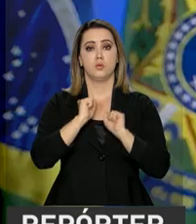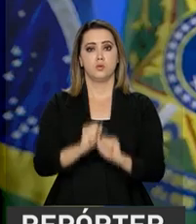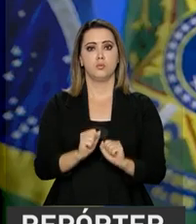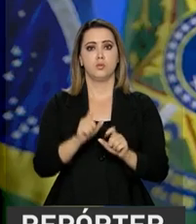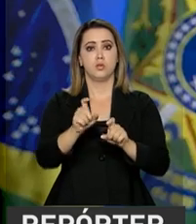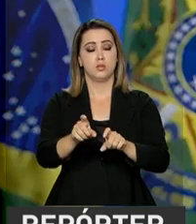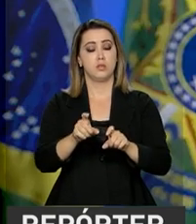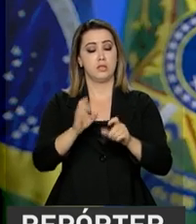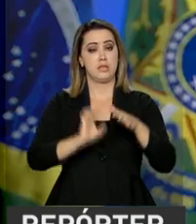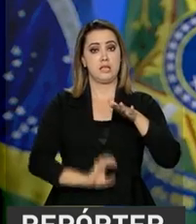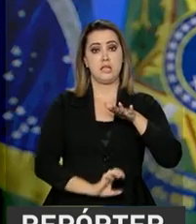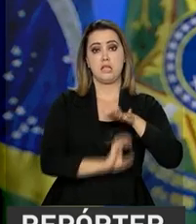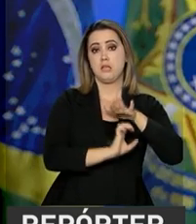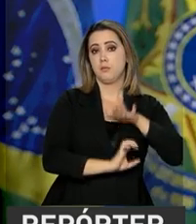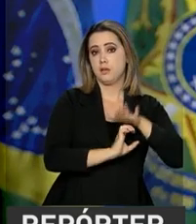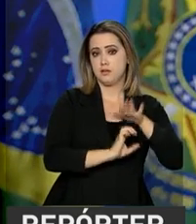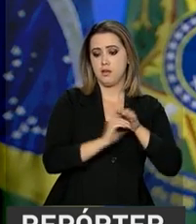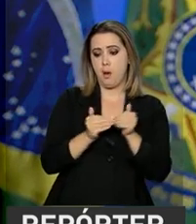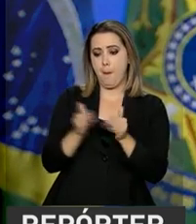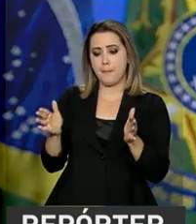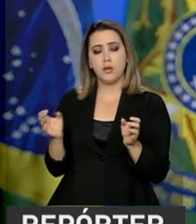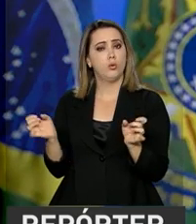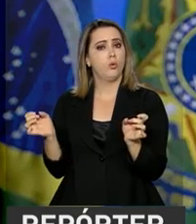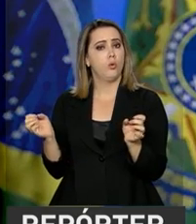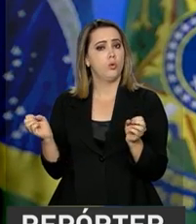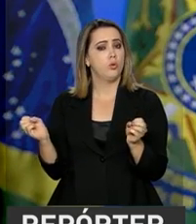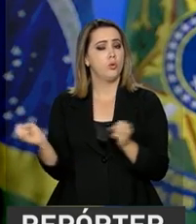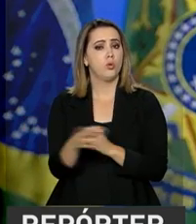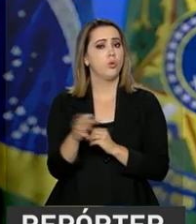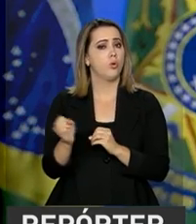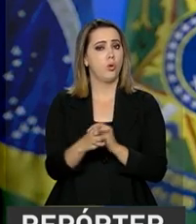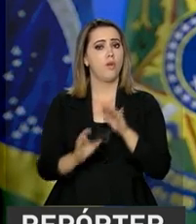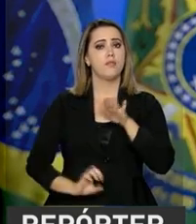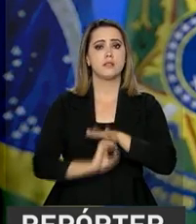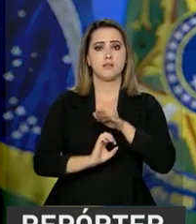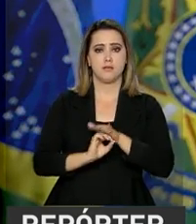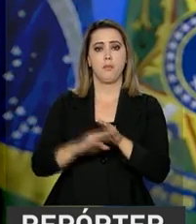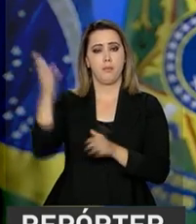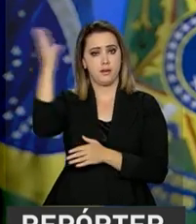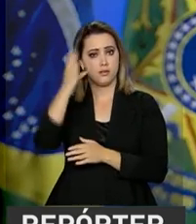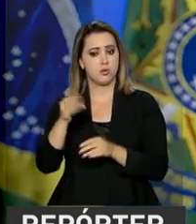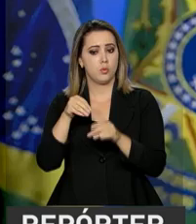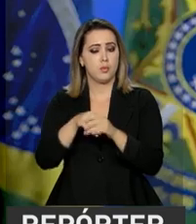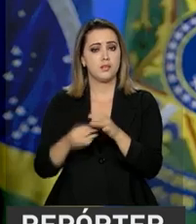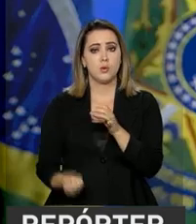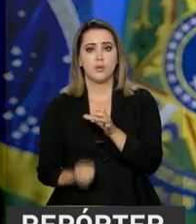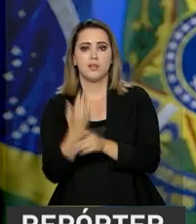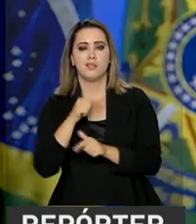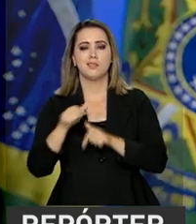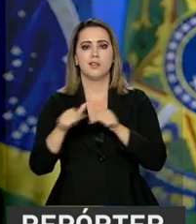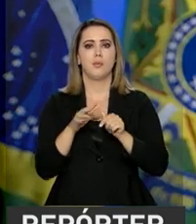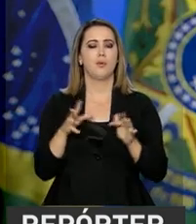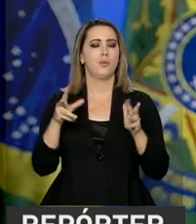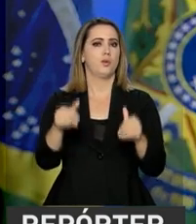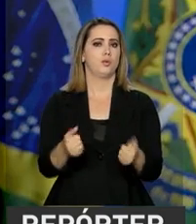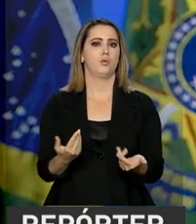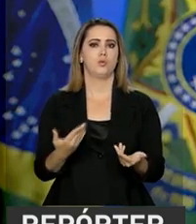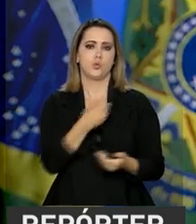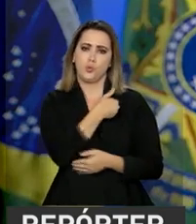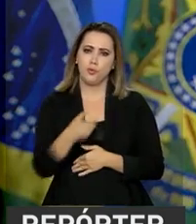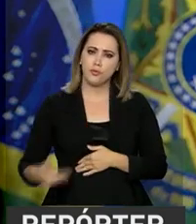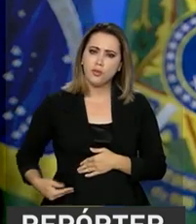no campo Empresarial abrindo novos mercados para empresas nacionais gerando emprego para todos os brasileiros